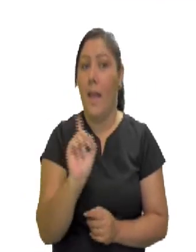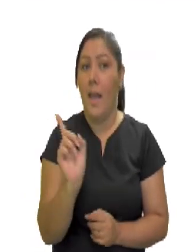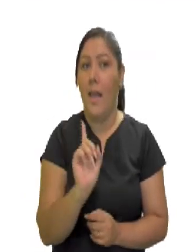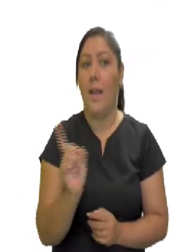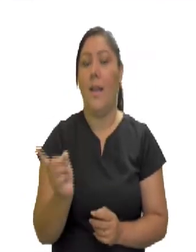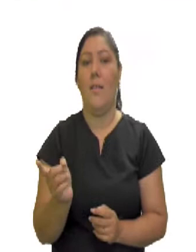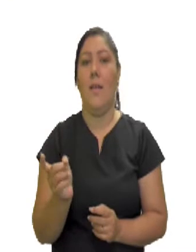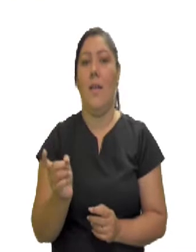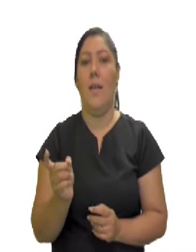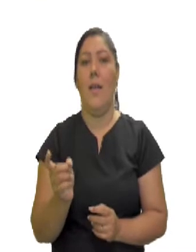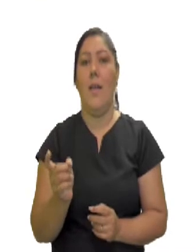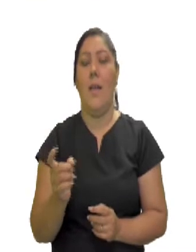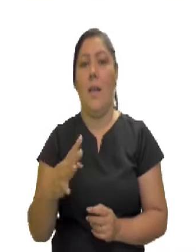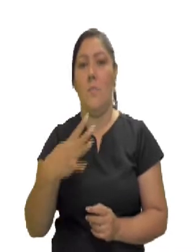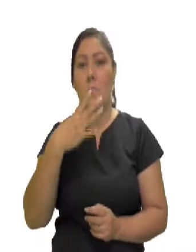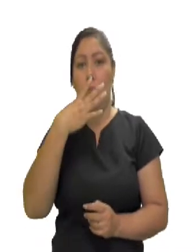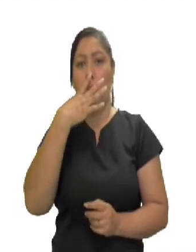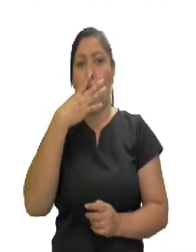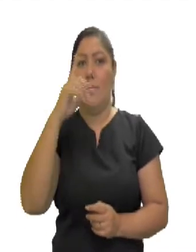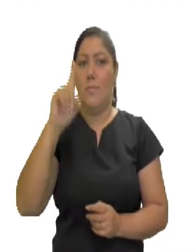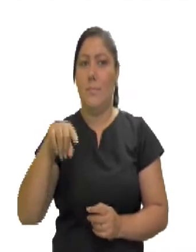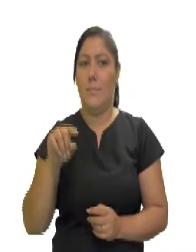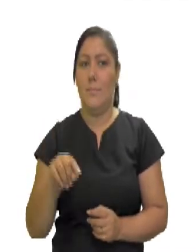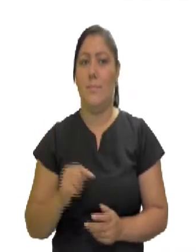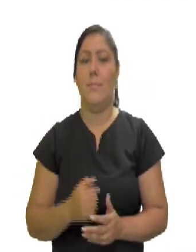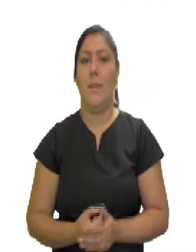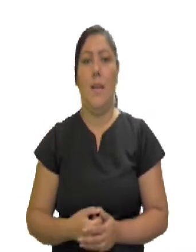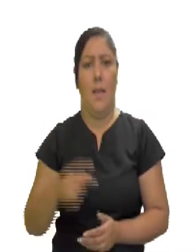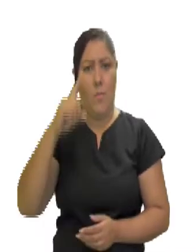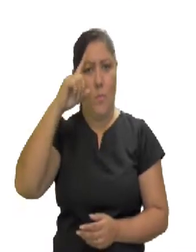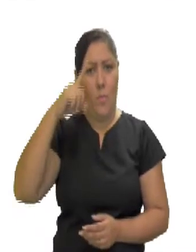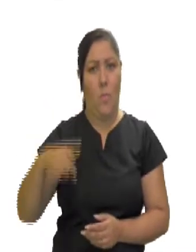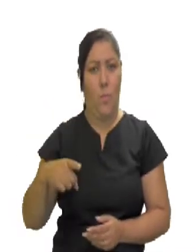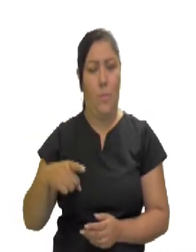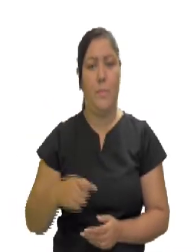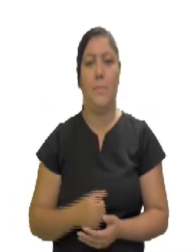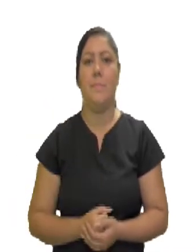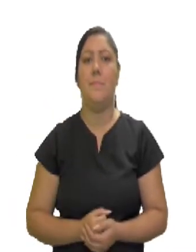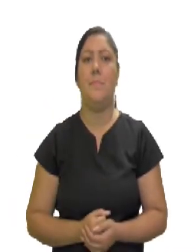frase imperativa, que é aquela que dá uma ordem.